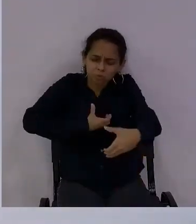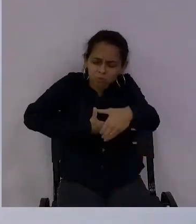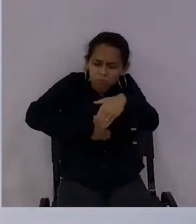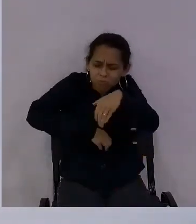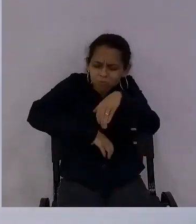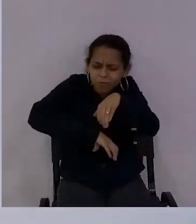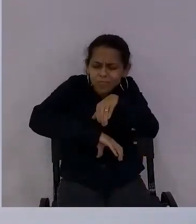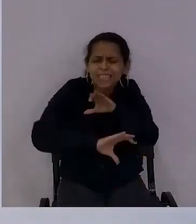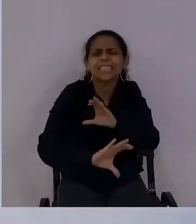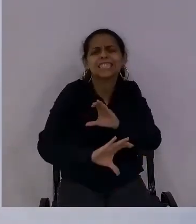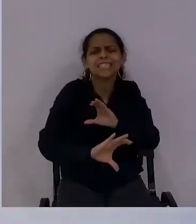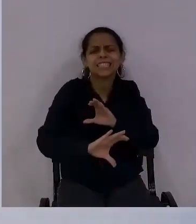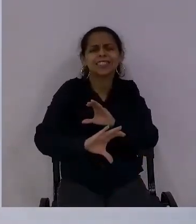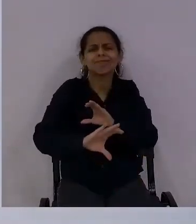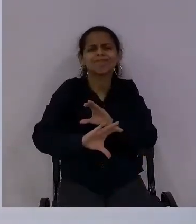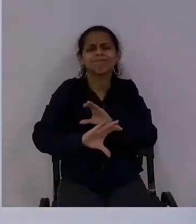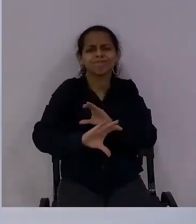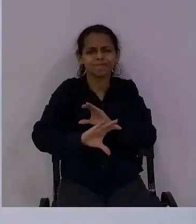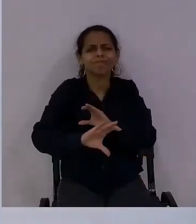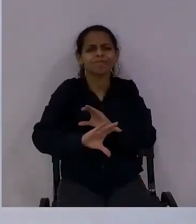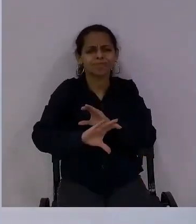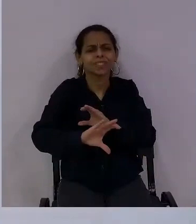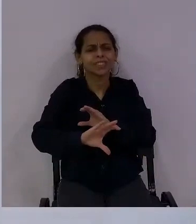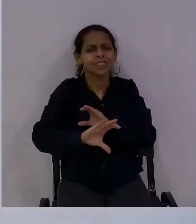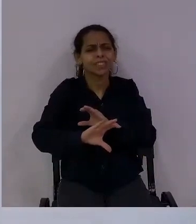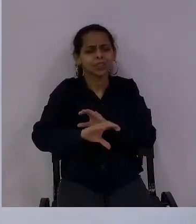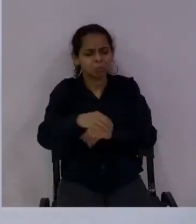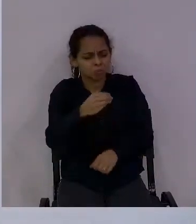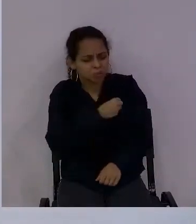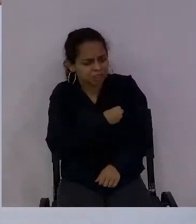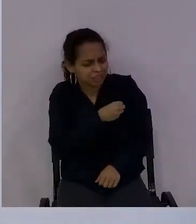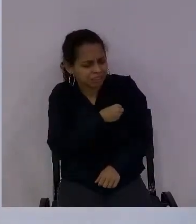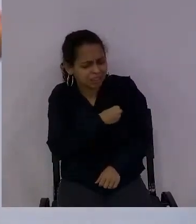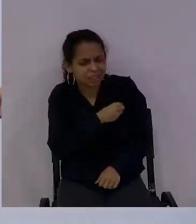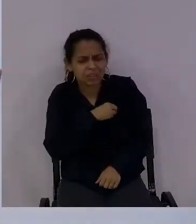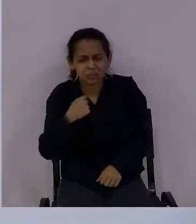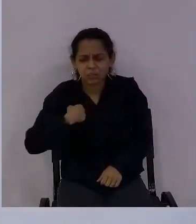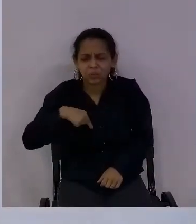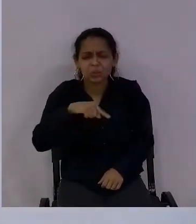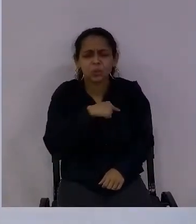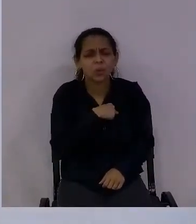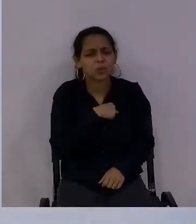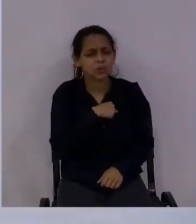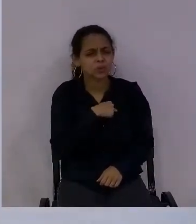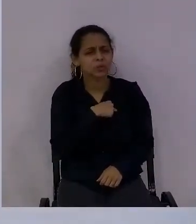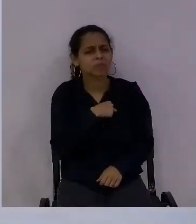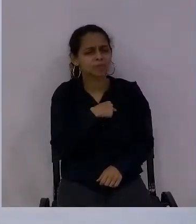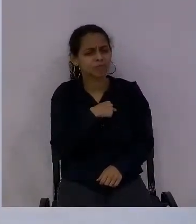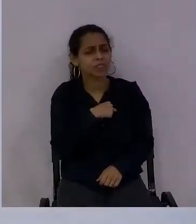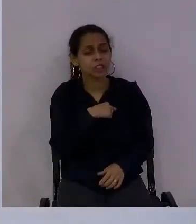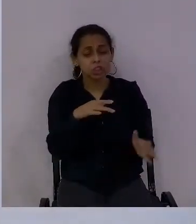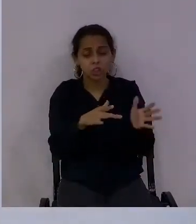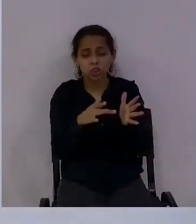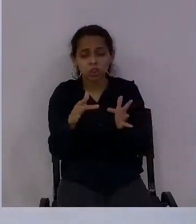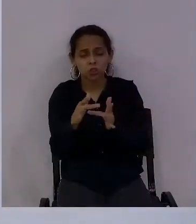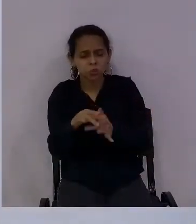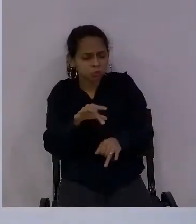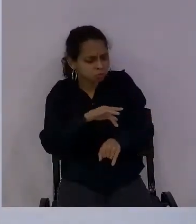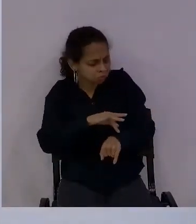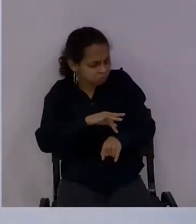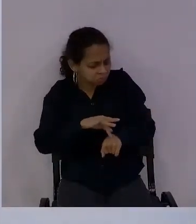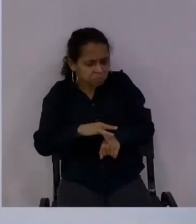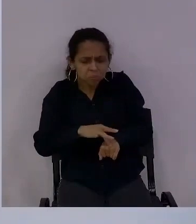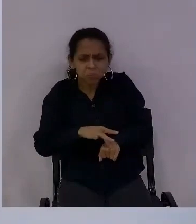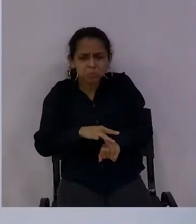sua própria carne a maldição pelos pecados do homem, sendo ele Deus inocente, sendo ele aquele